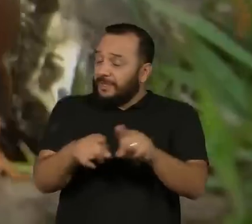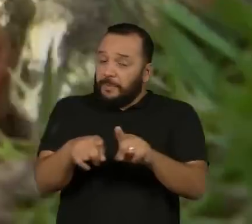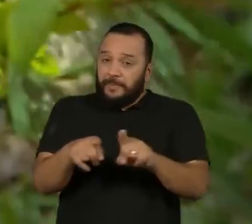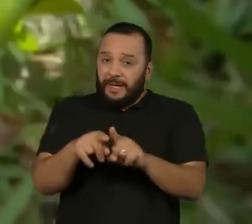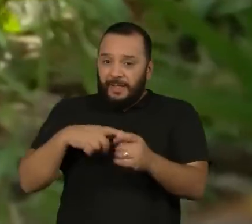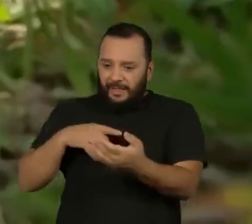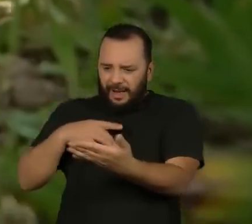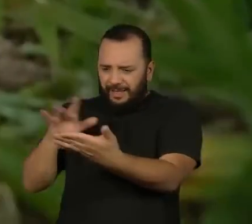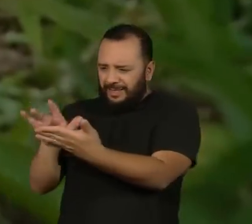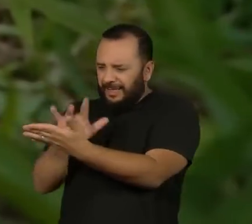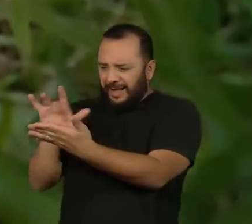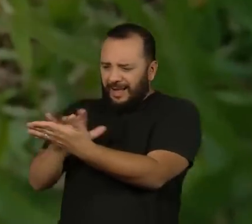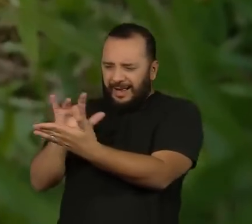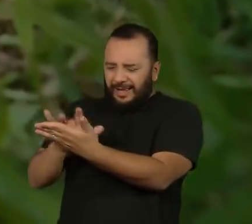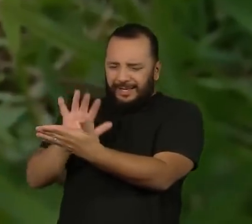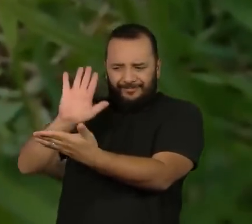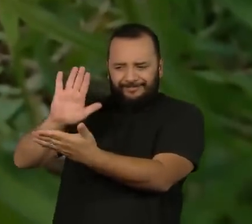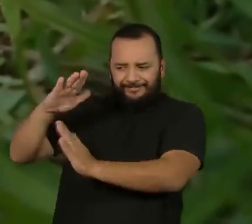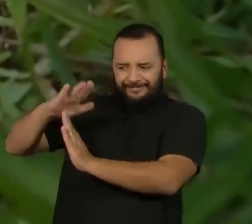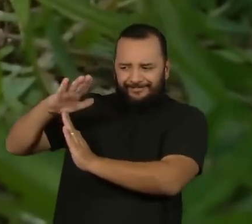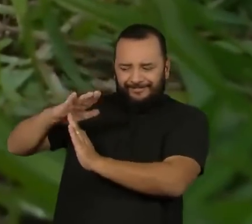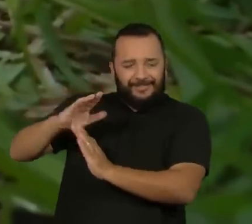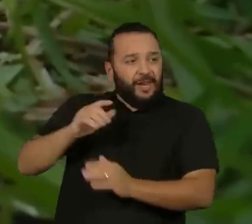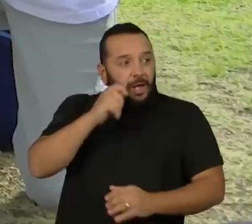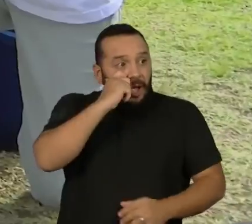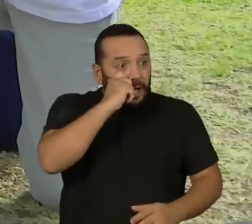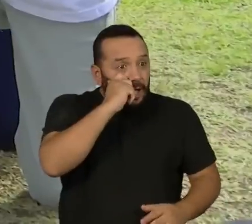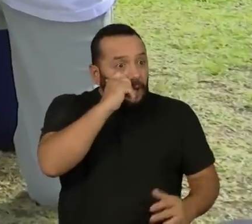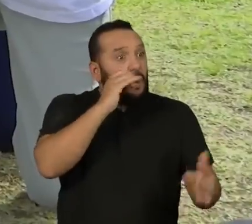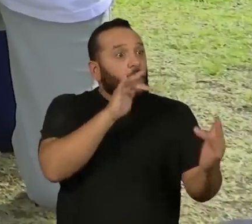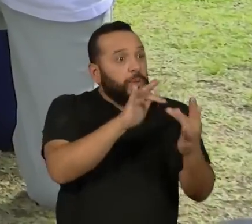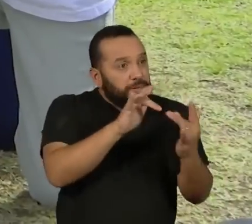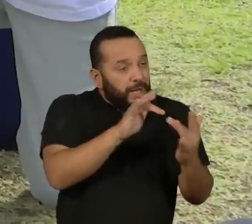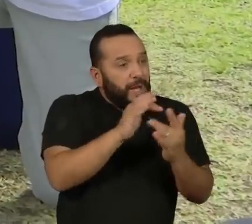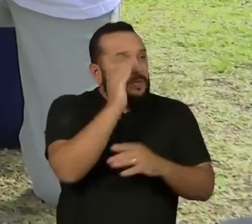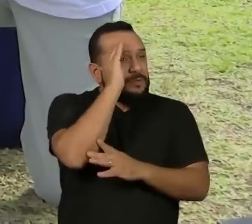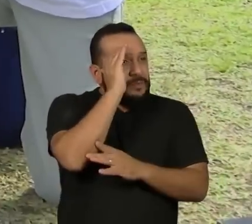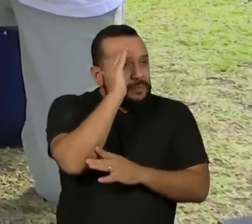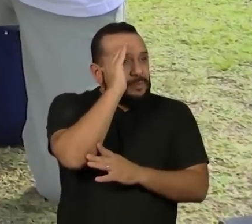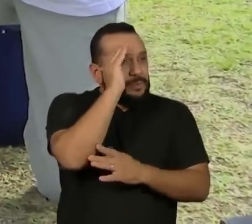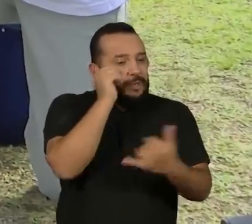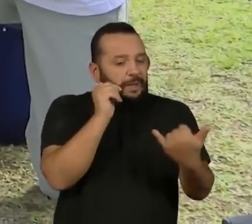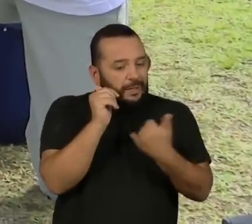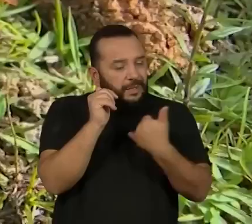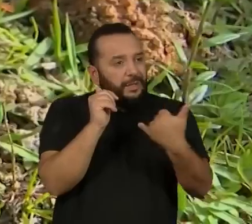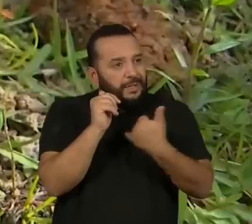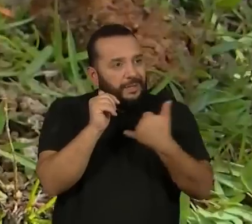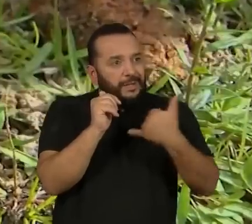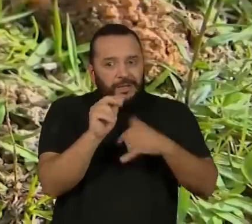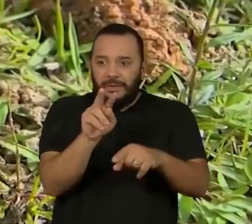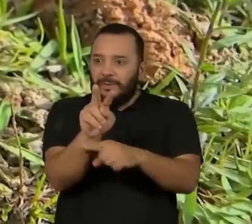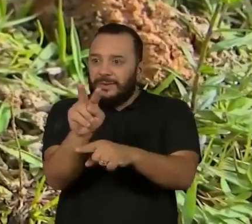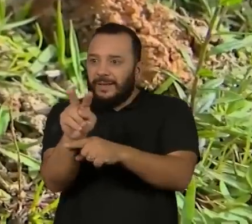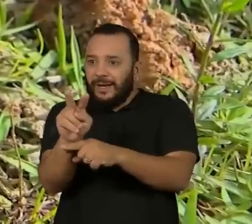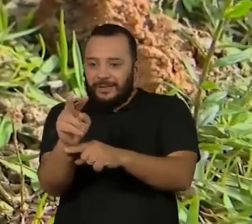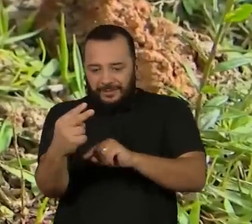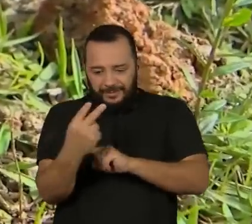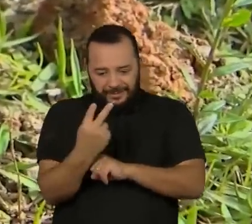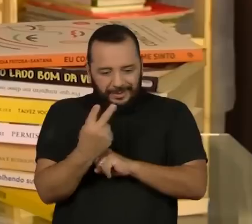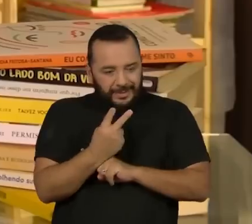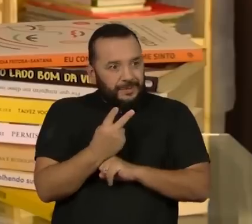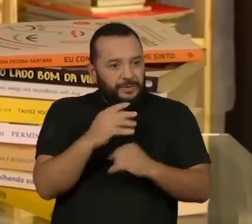esta lembram o valor do contato real, da escuta atenta, do cuidado com o outro e com o